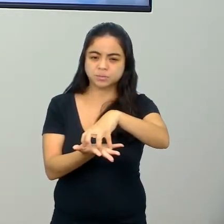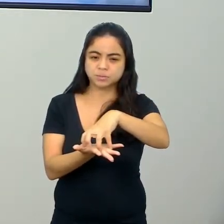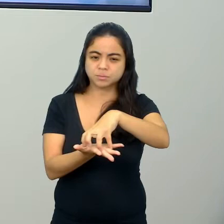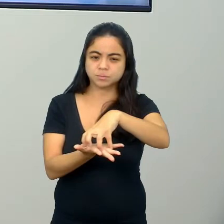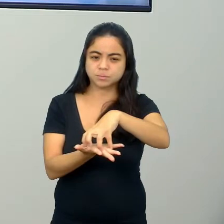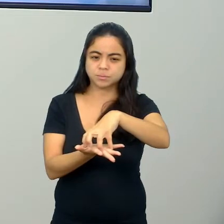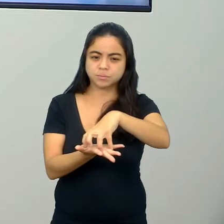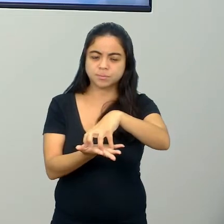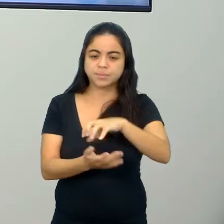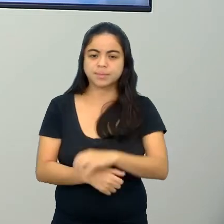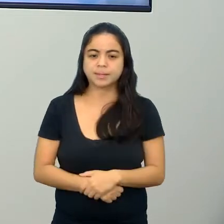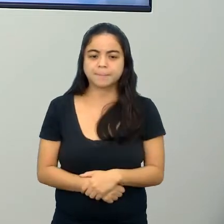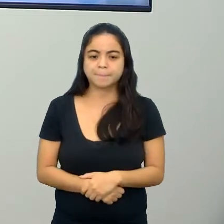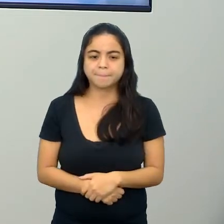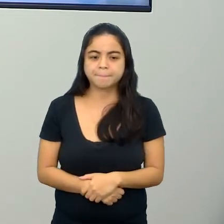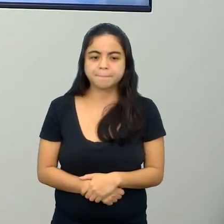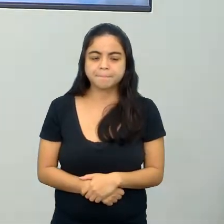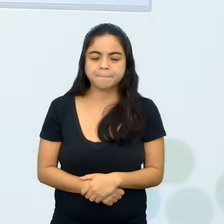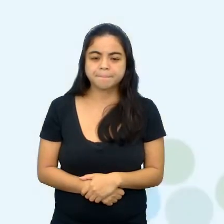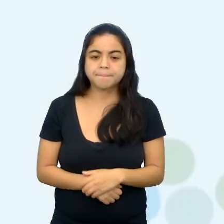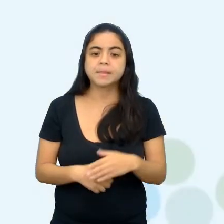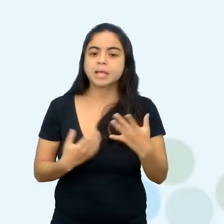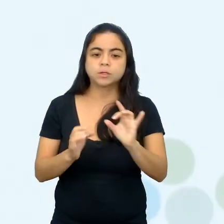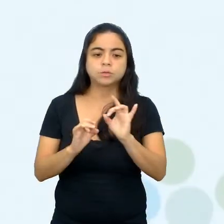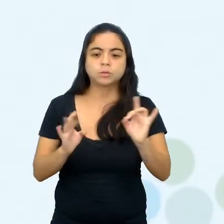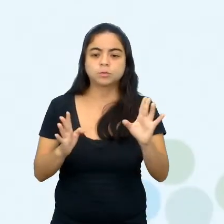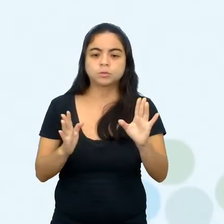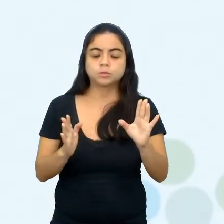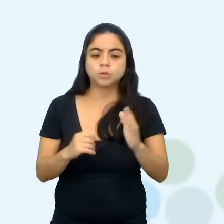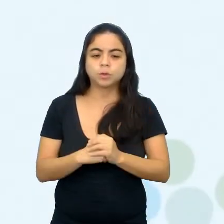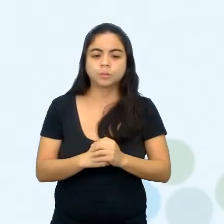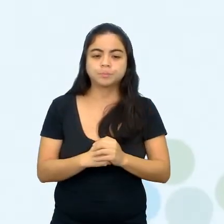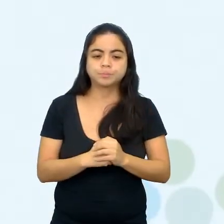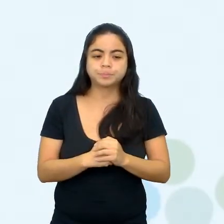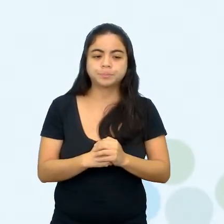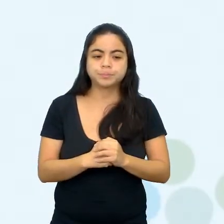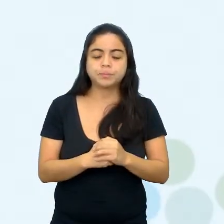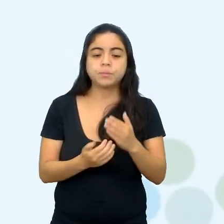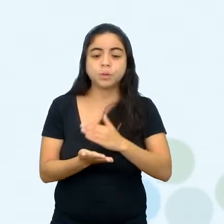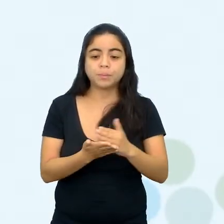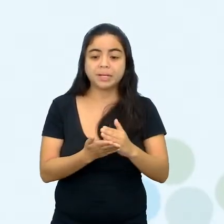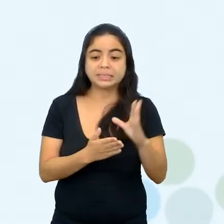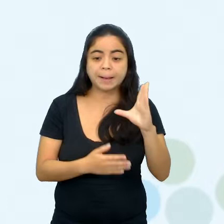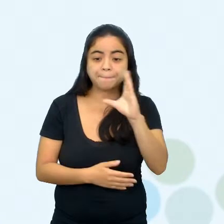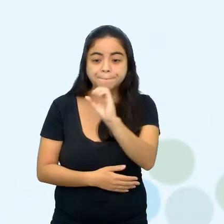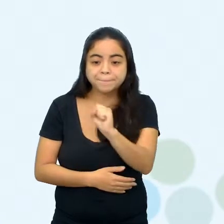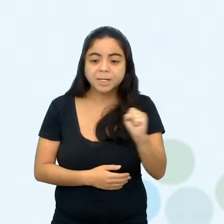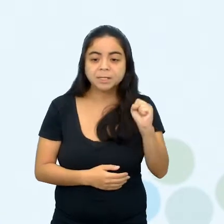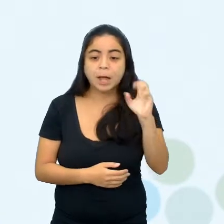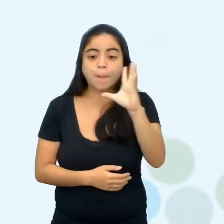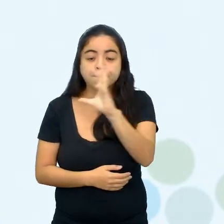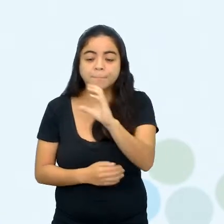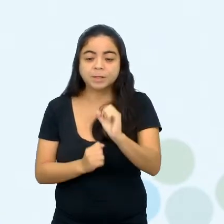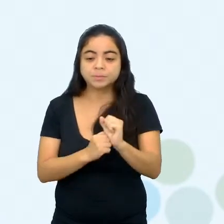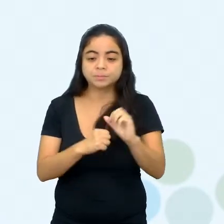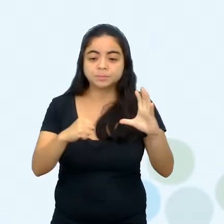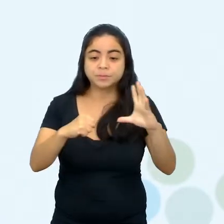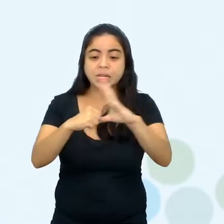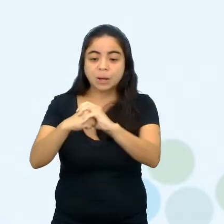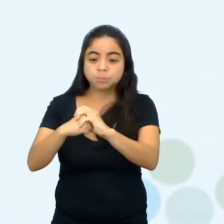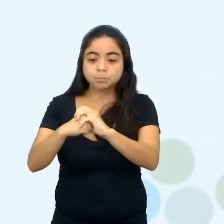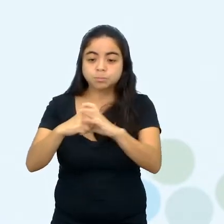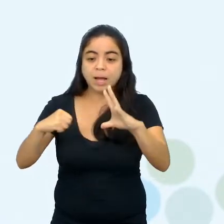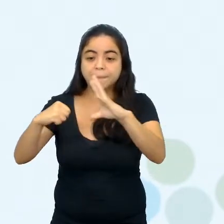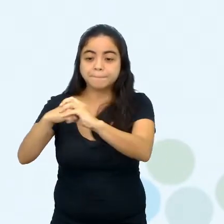somos o Pac-Man. E somos um Pac-Man que vai comendo esses grupos sociais, então as pessoas com quem você se relaciona, me colocando